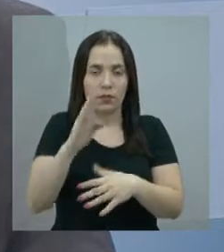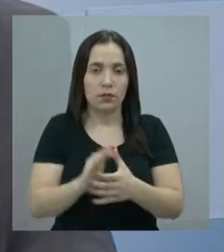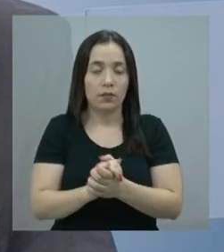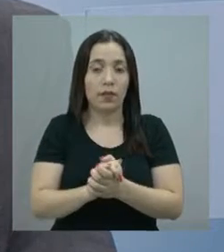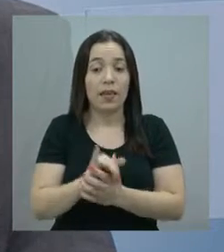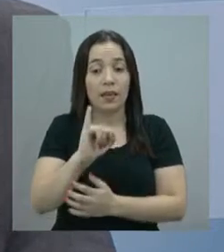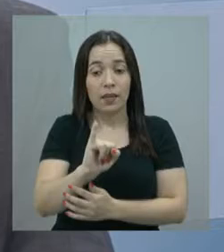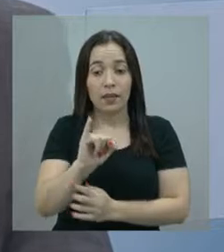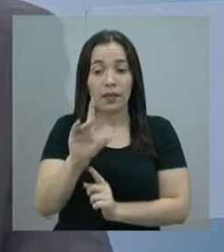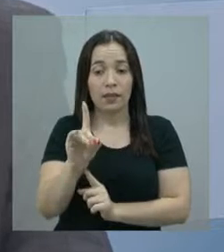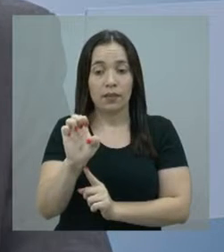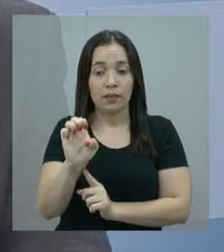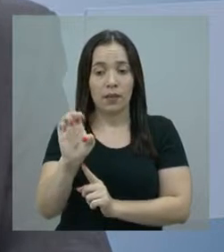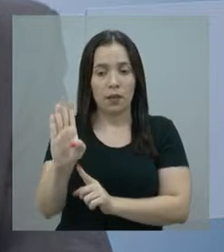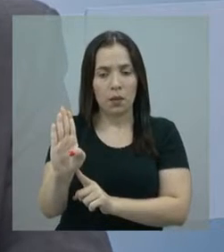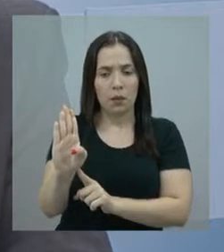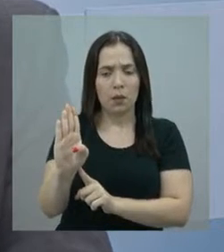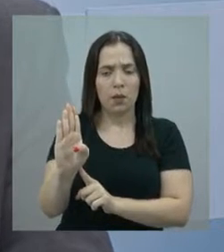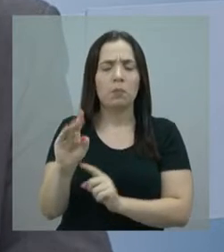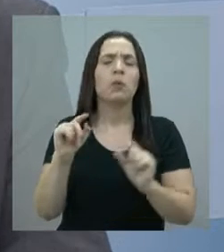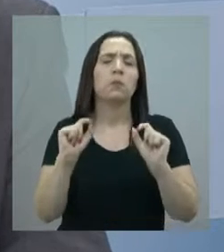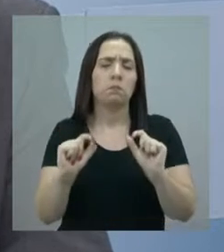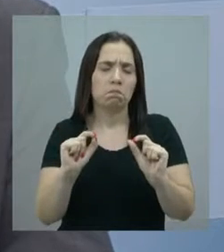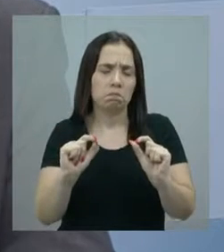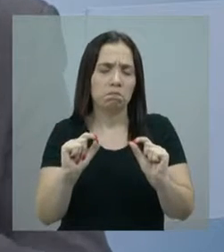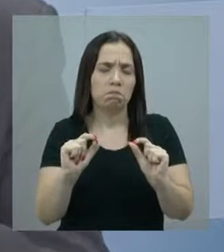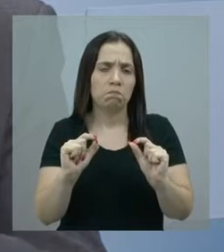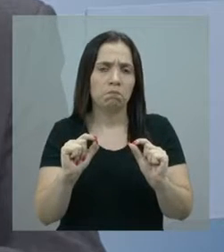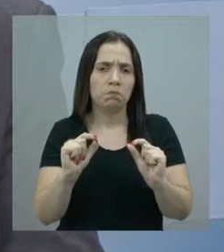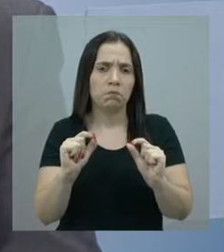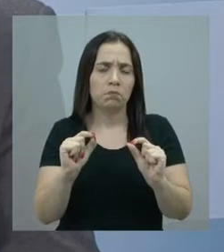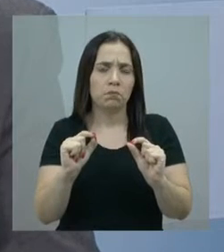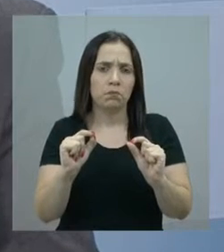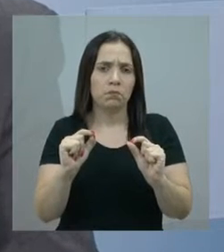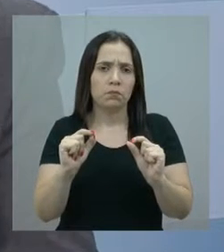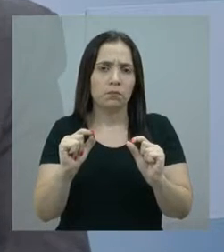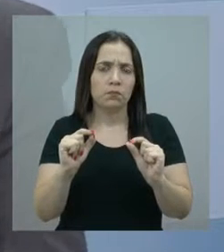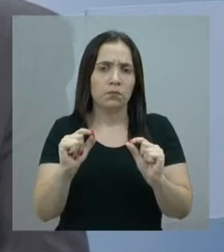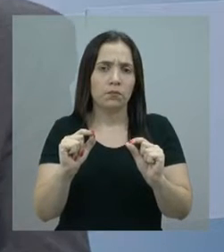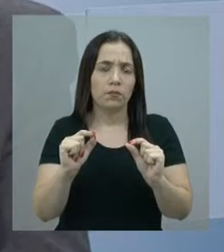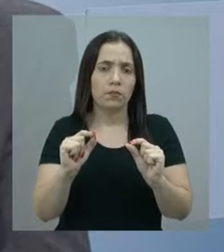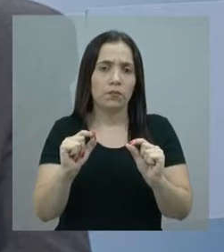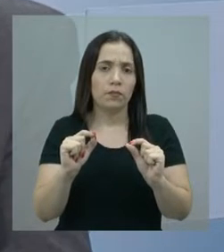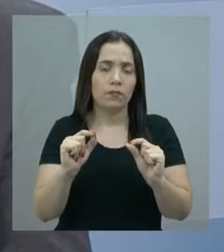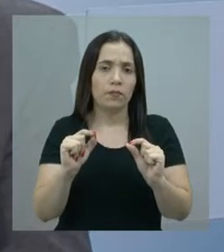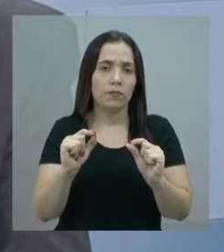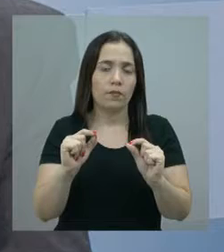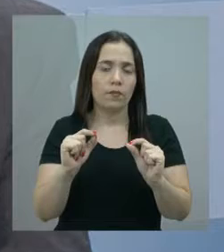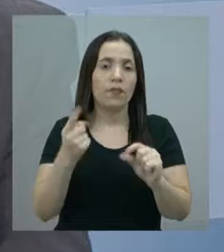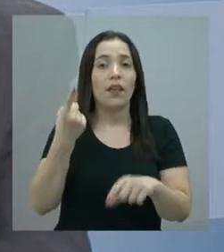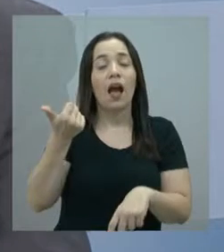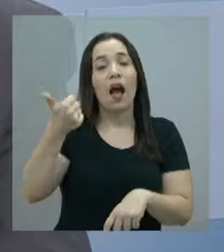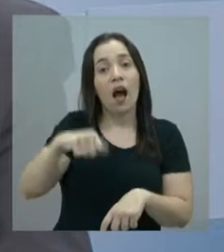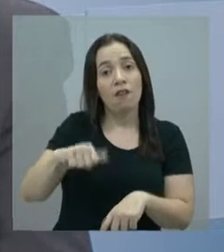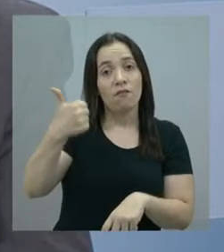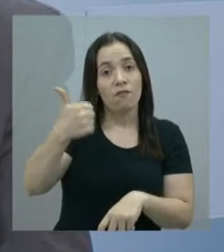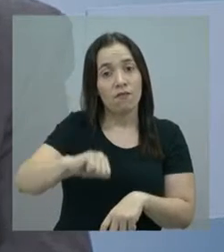O IDEB, em relação a isso, ele é como se fosse o termômetro, a